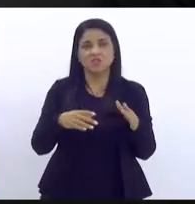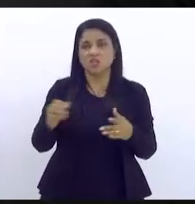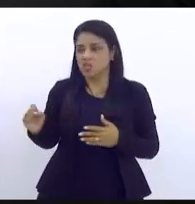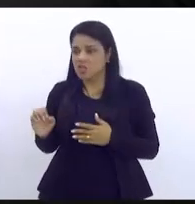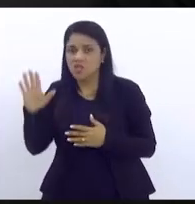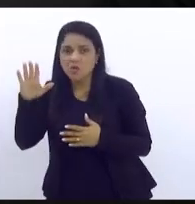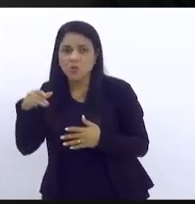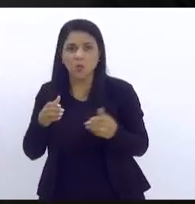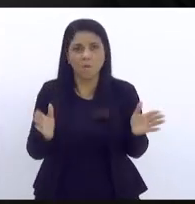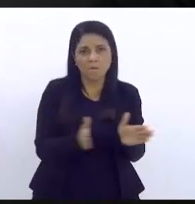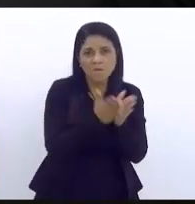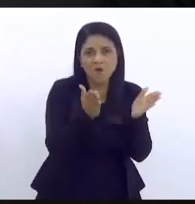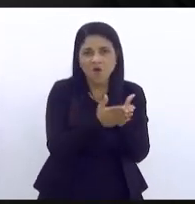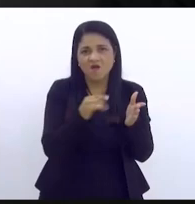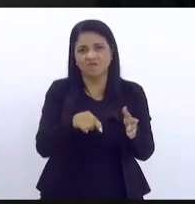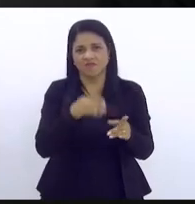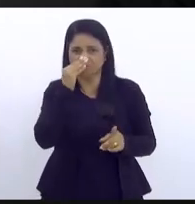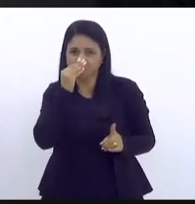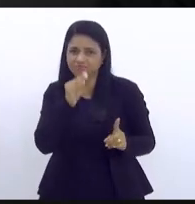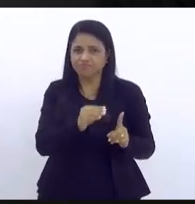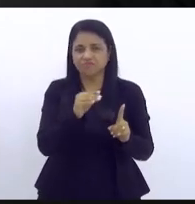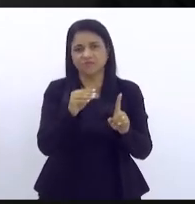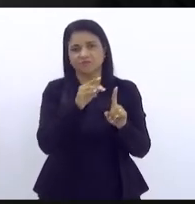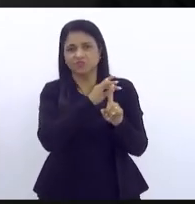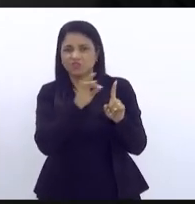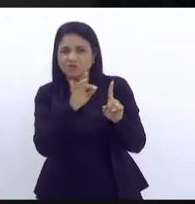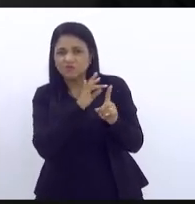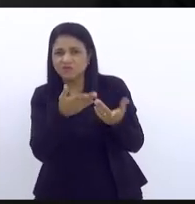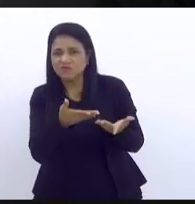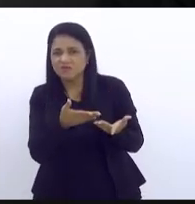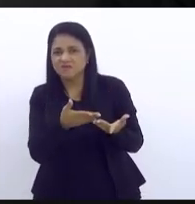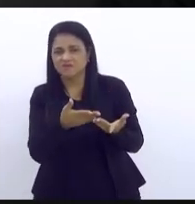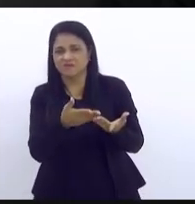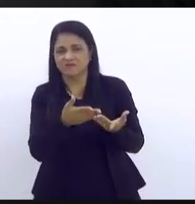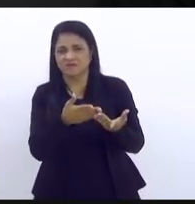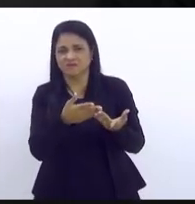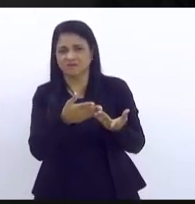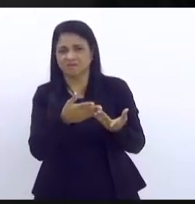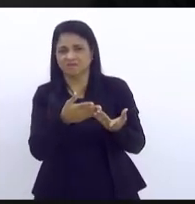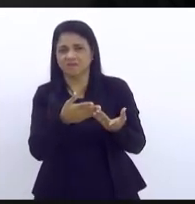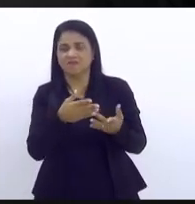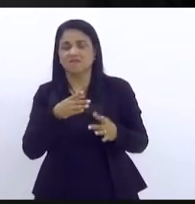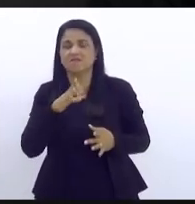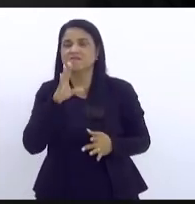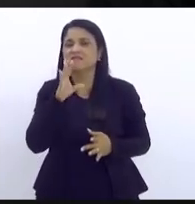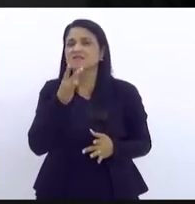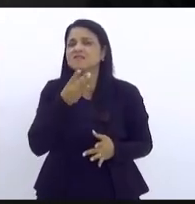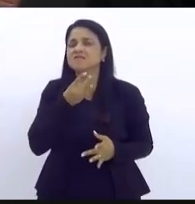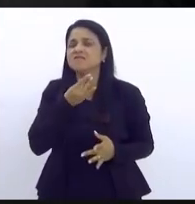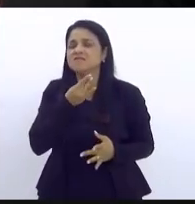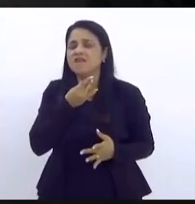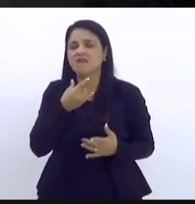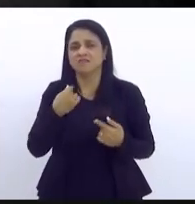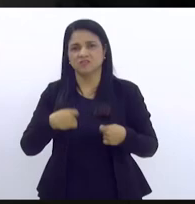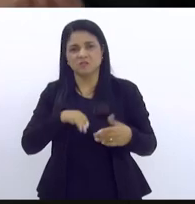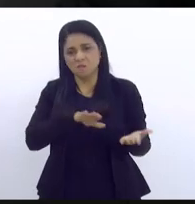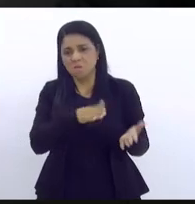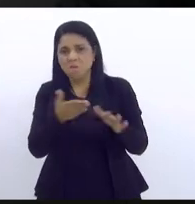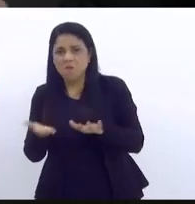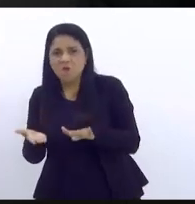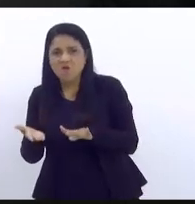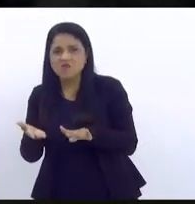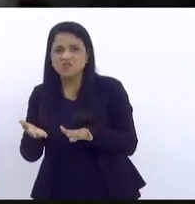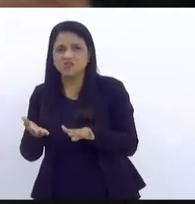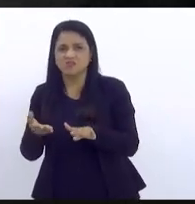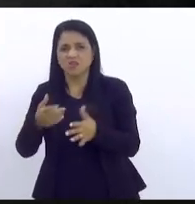pessoas mais vulneráveis uma resposta única que é a sede e a morte pela sede ou a ilicitude que é